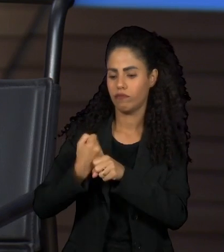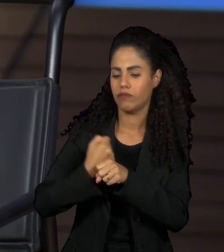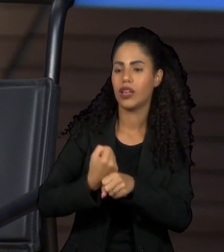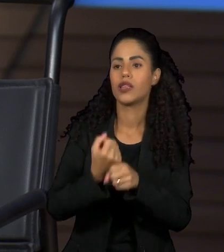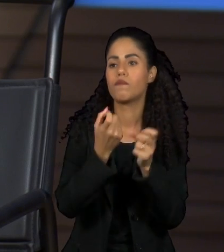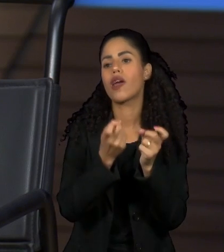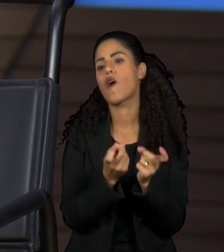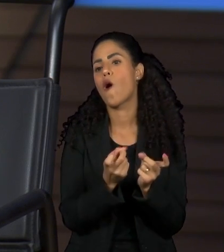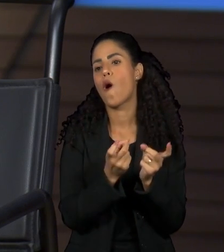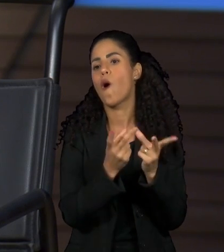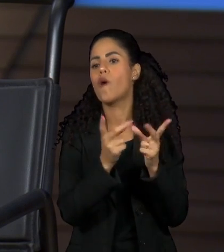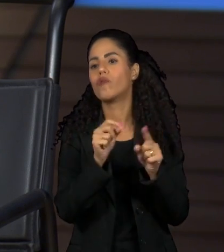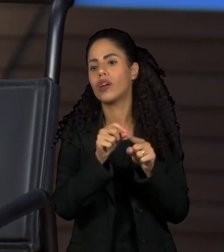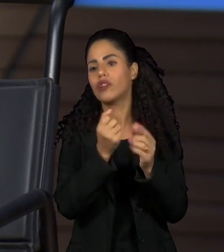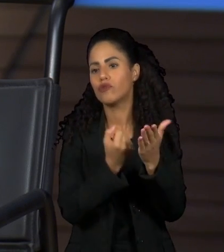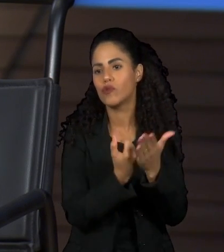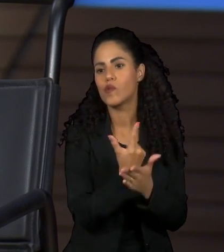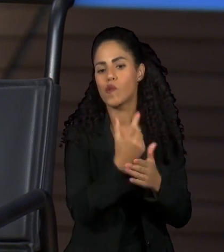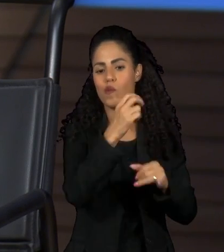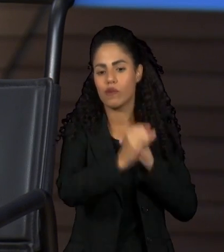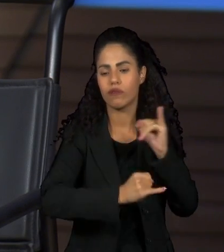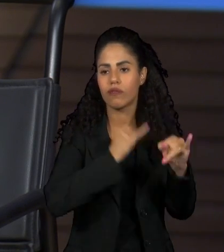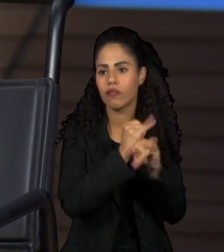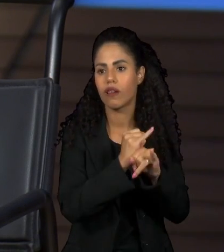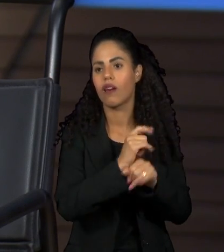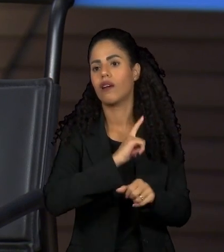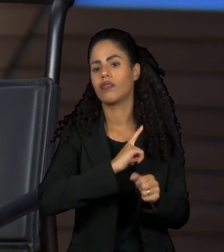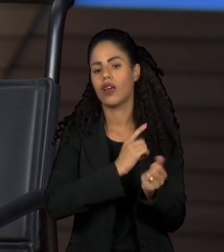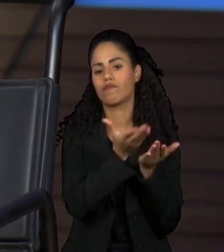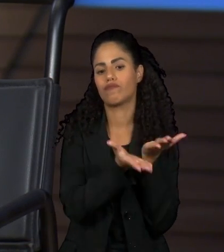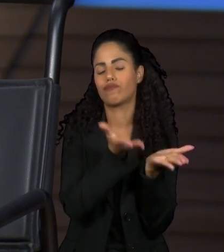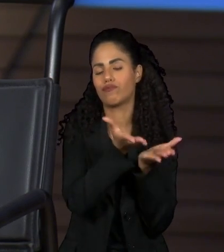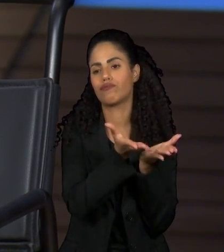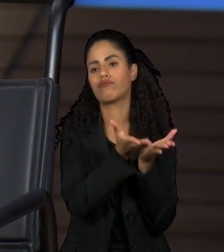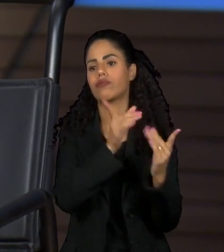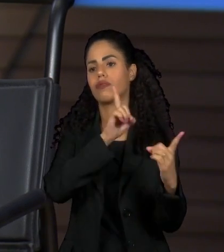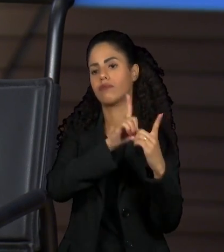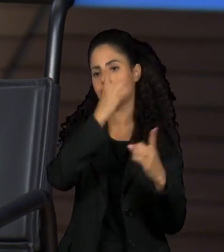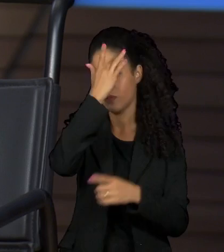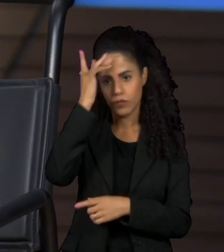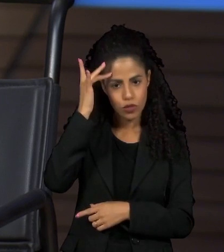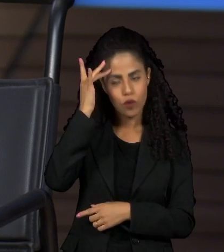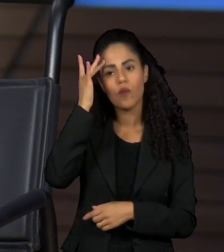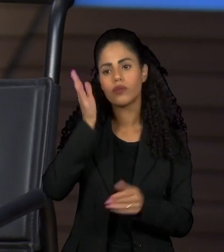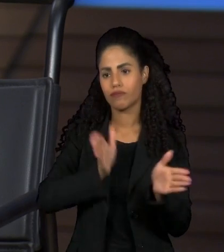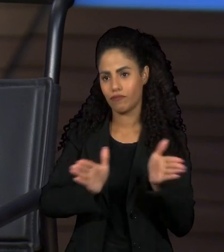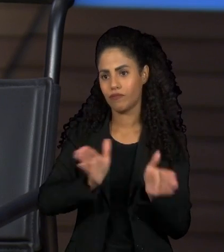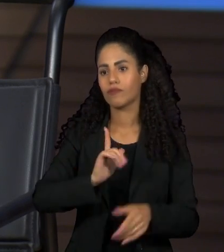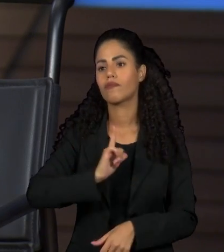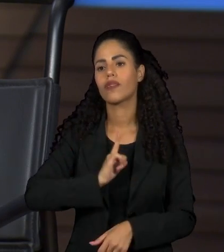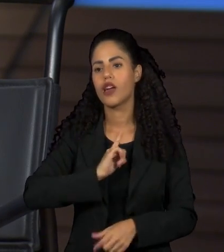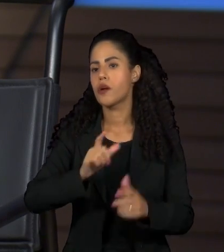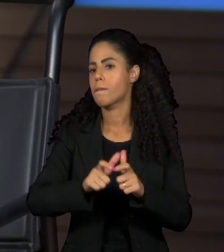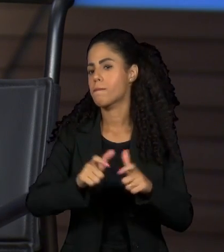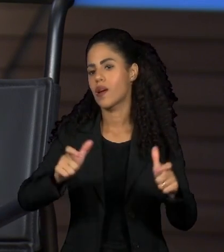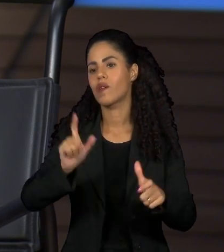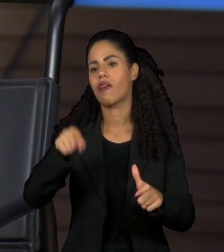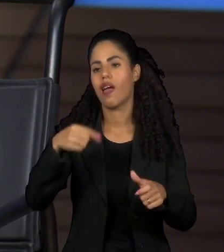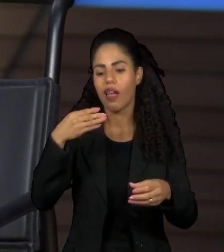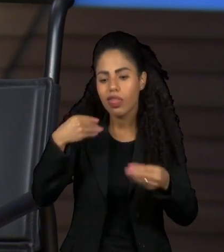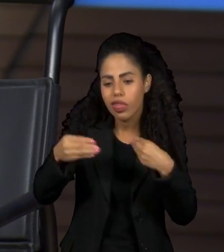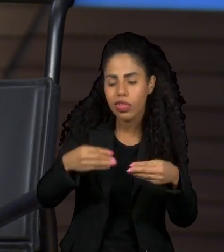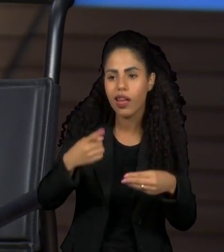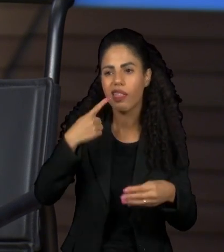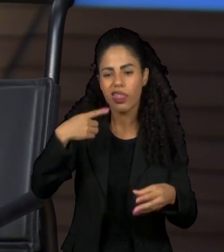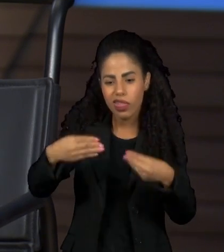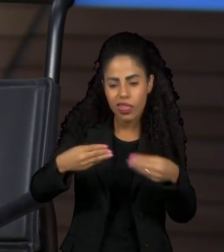pela internet, etc., são serviços que o consumidor está tendo cada vez mais acesso e que eles trazem aí mais